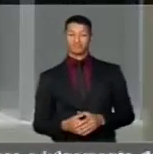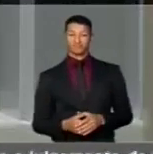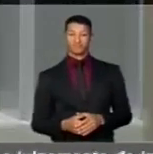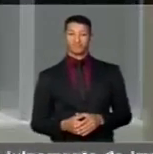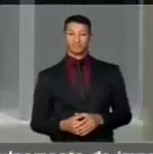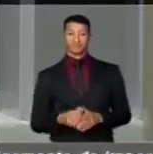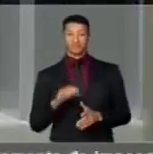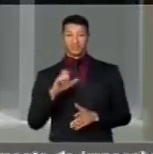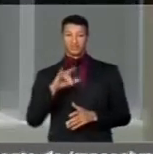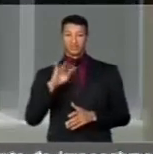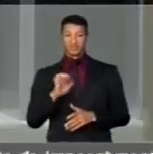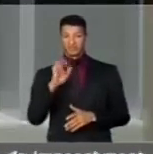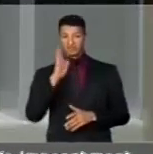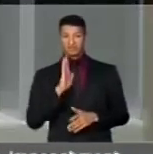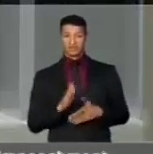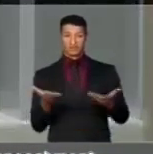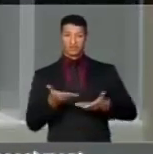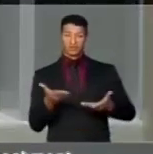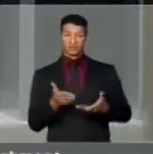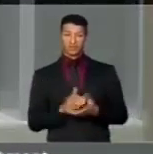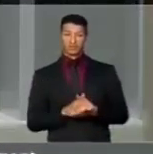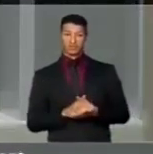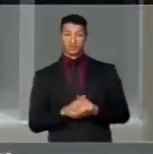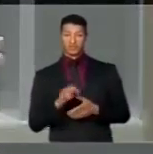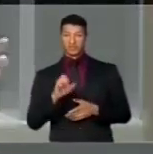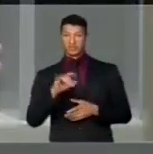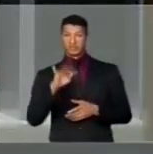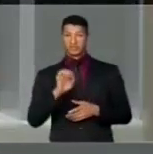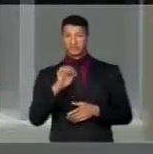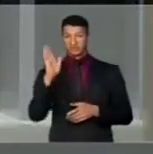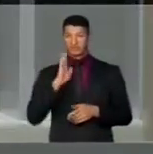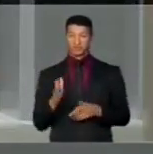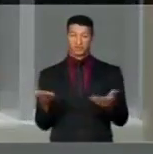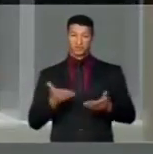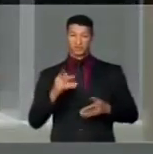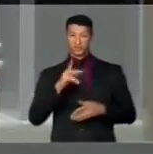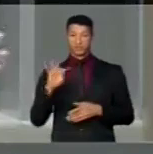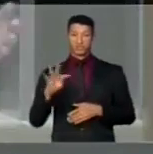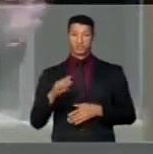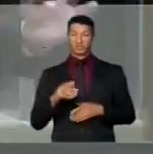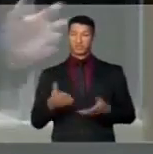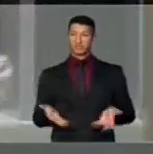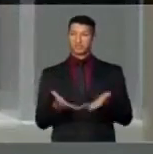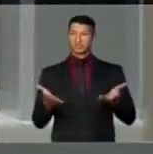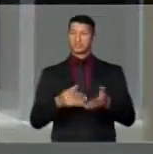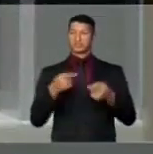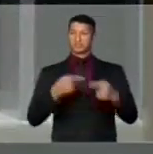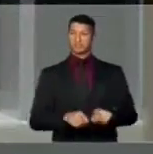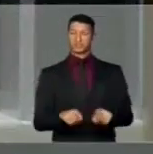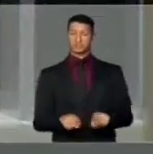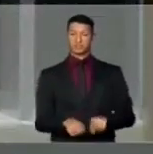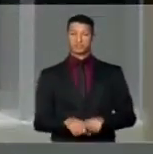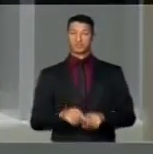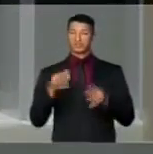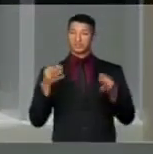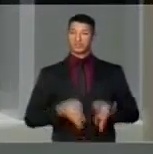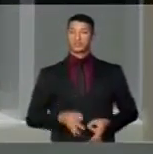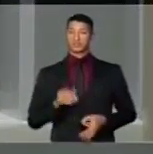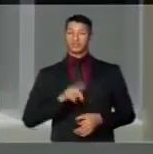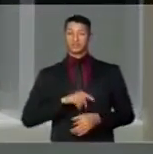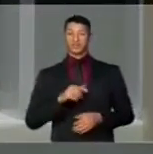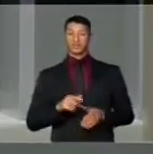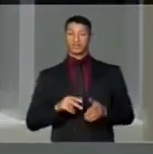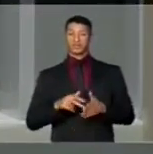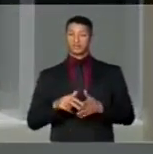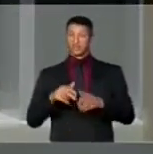E a elite brasileira hoje, a elite brasileira que o PT tenta imputar à oposição, certamente é aquele que